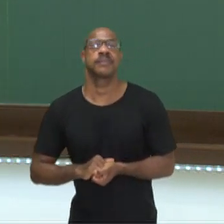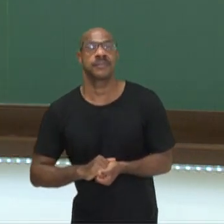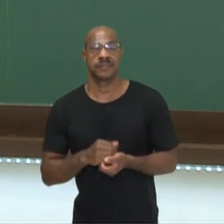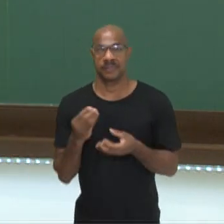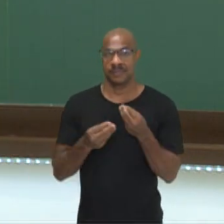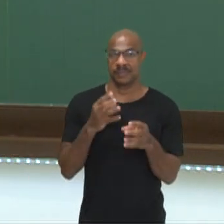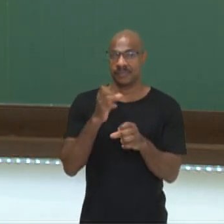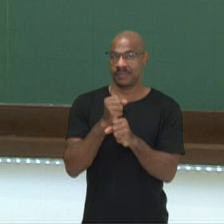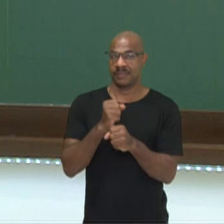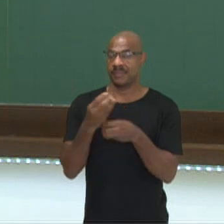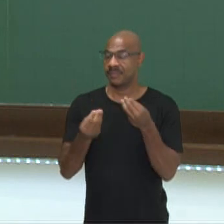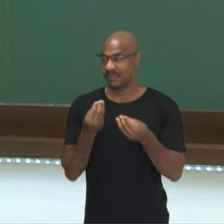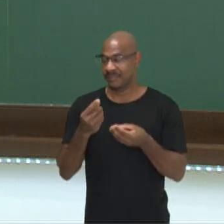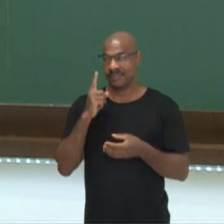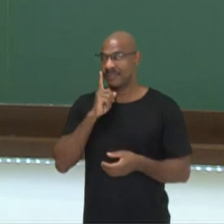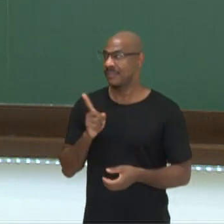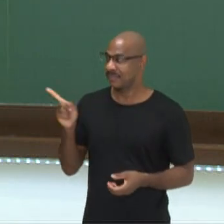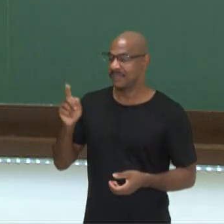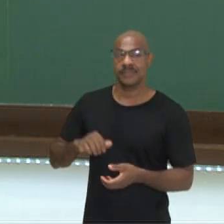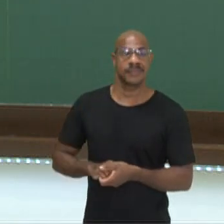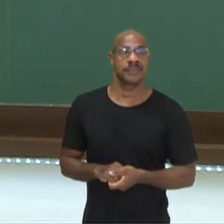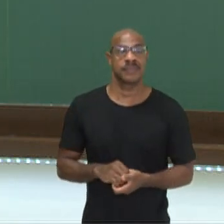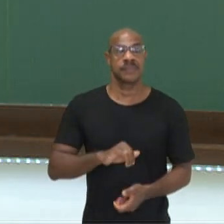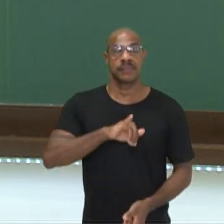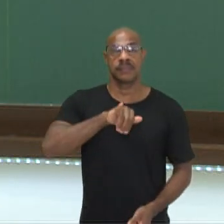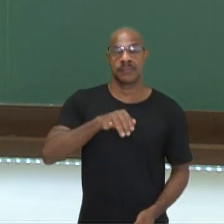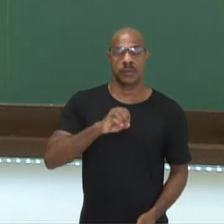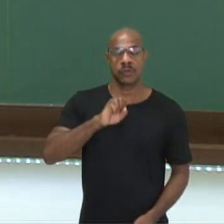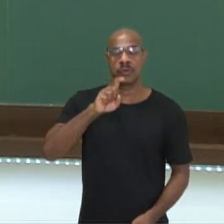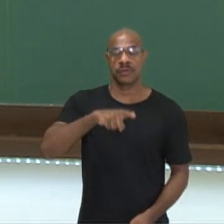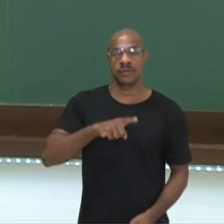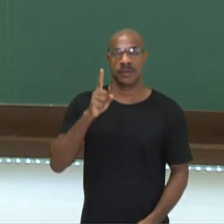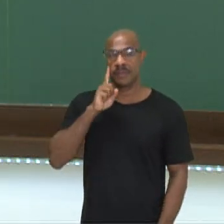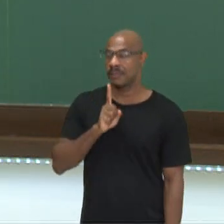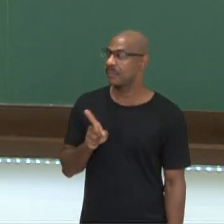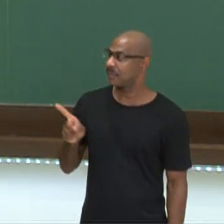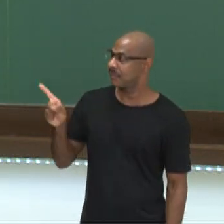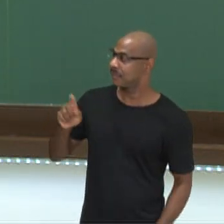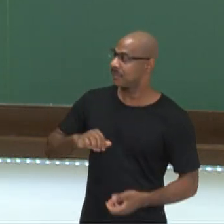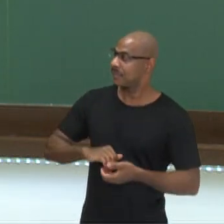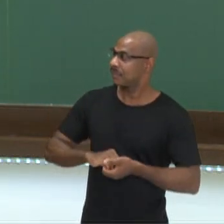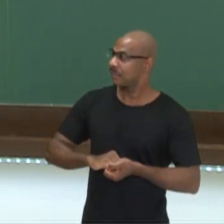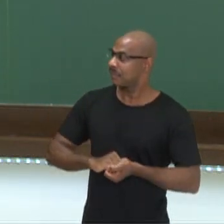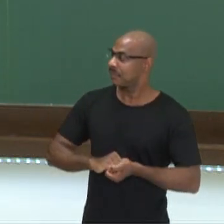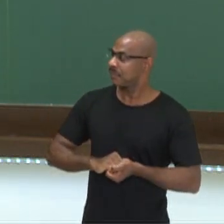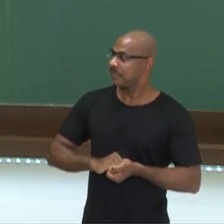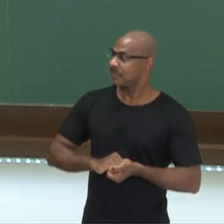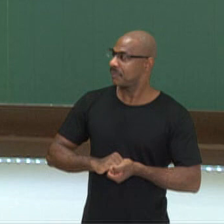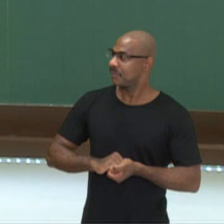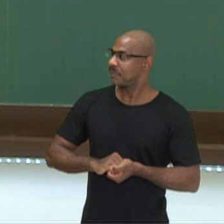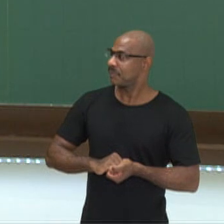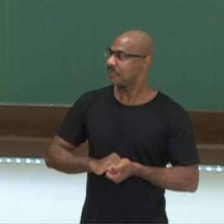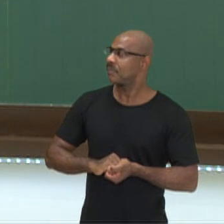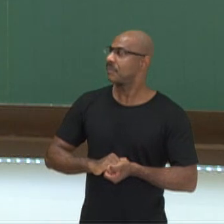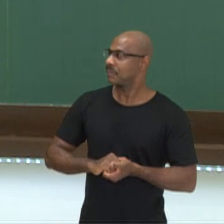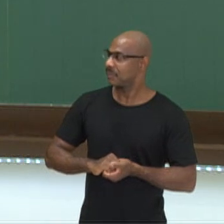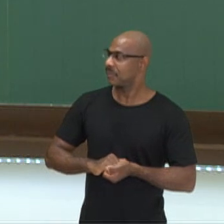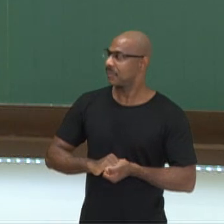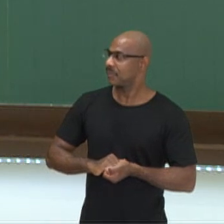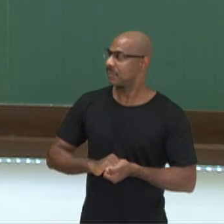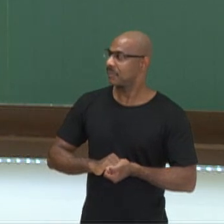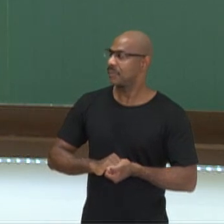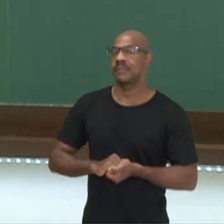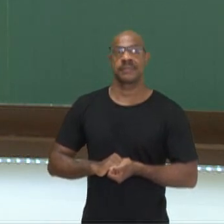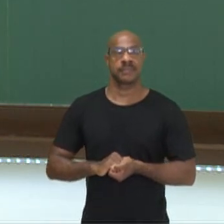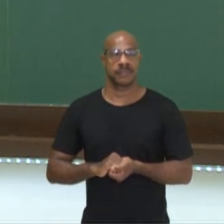18. Certo? Do José, 8 menos 3, 5. 5 mais 4, 9. 20 menos 9,